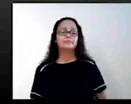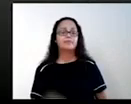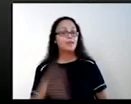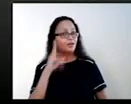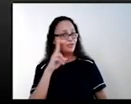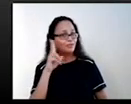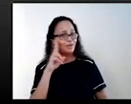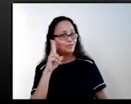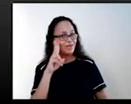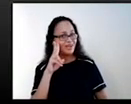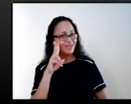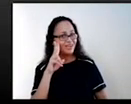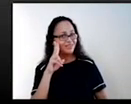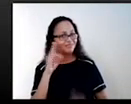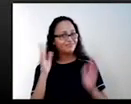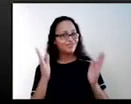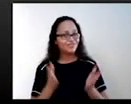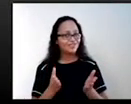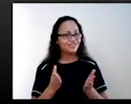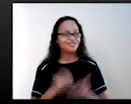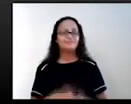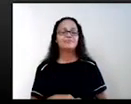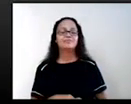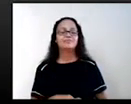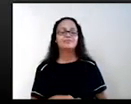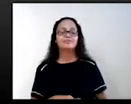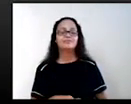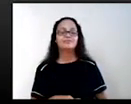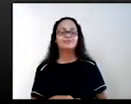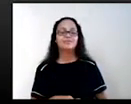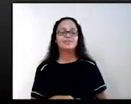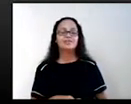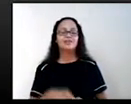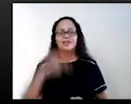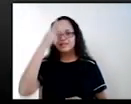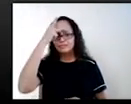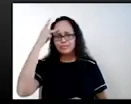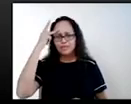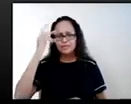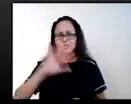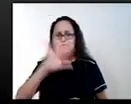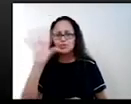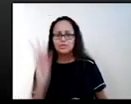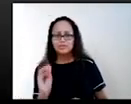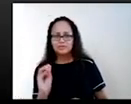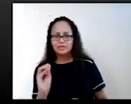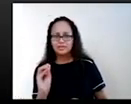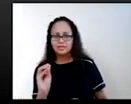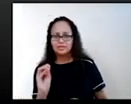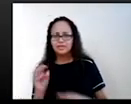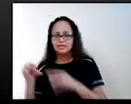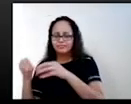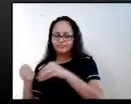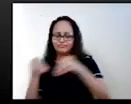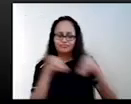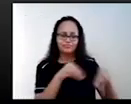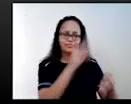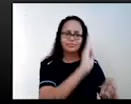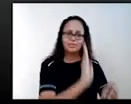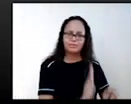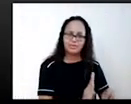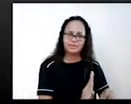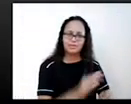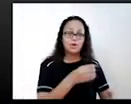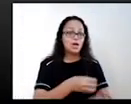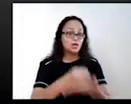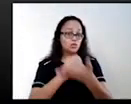Vamos retomar então o que nós vimos hoje? Nós vimos então que os africanos, quando foram trazidos para o Brasil,